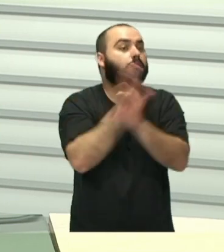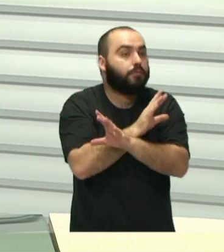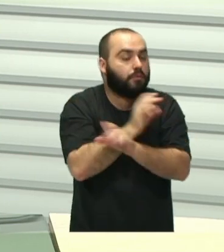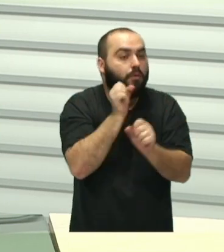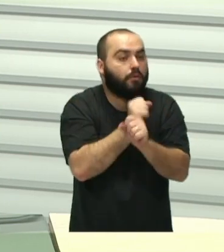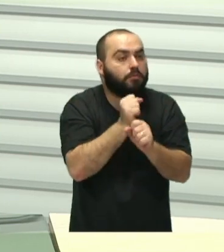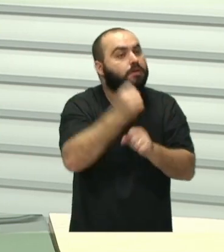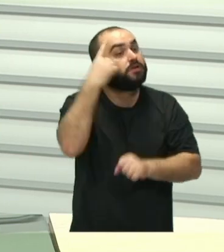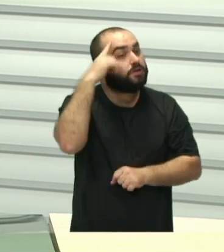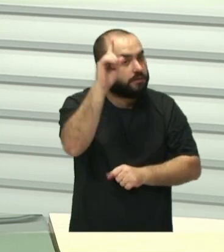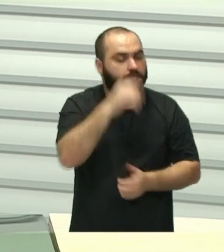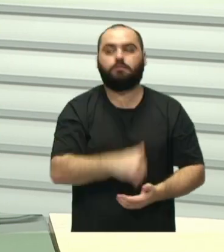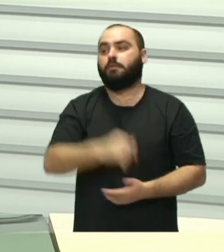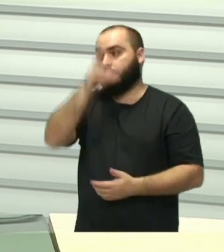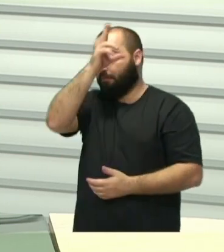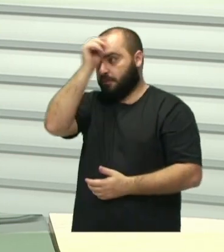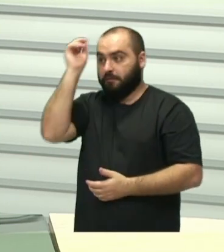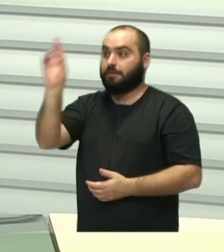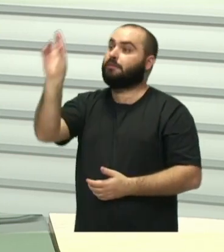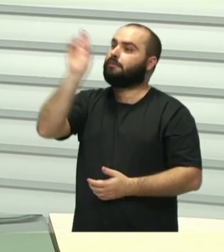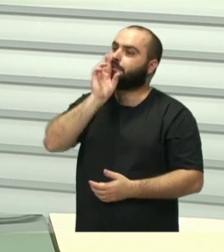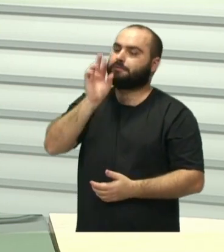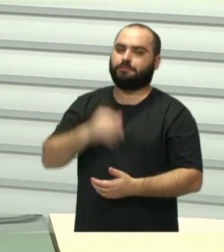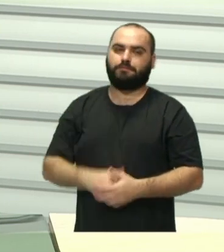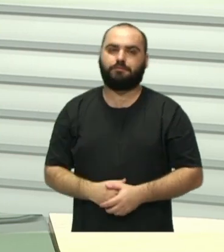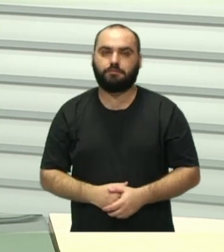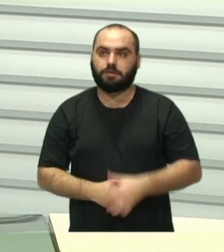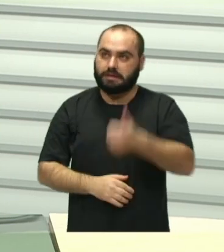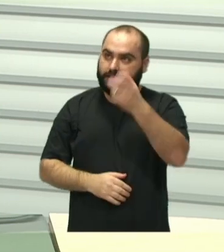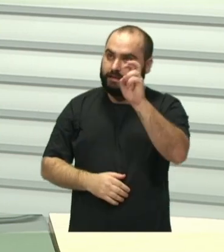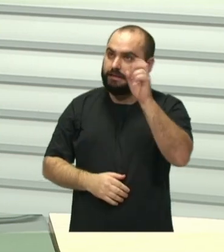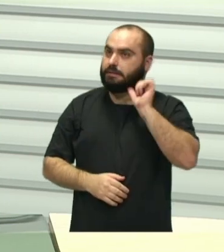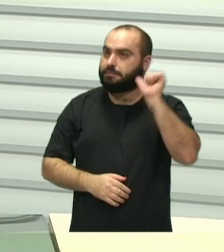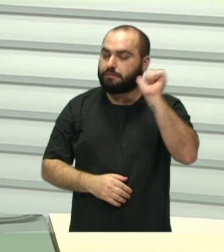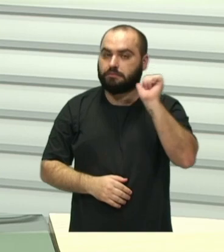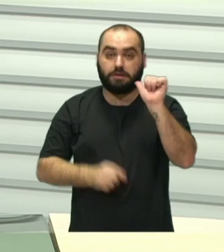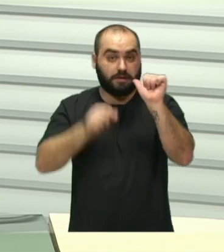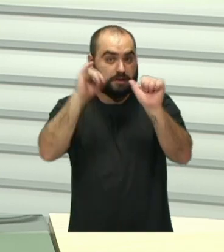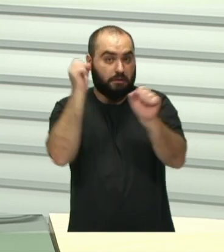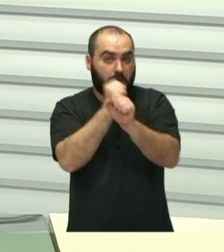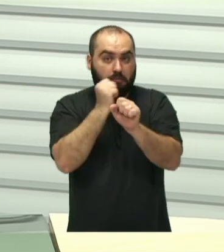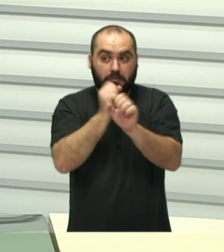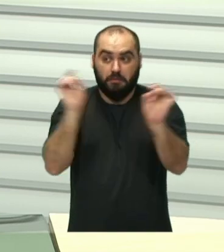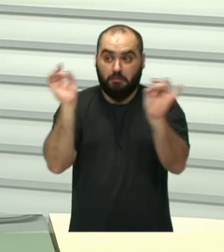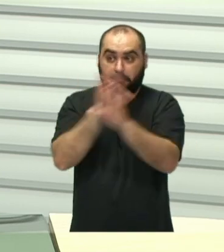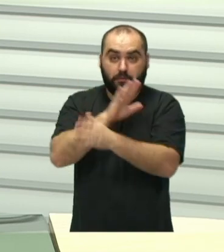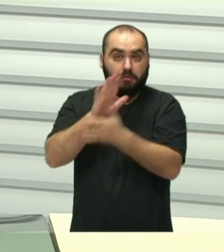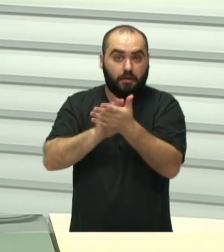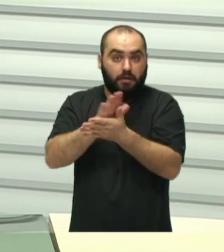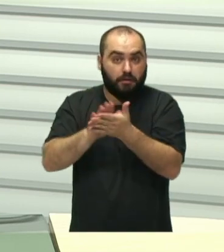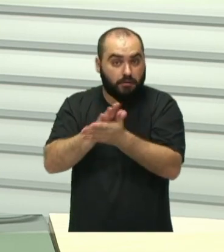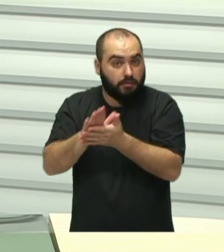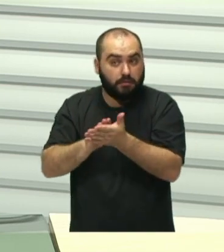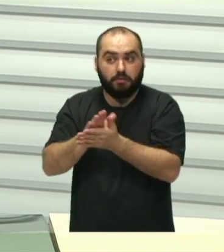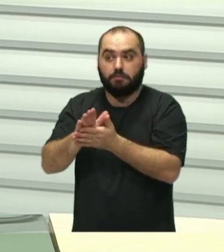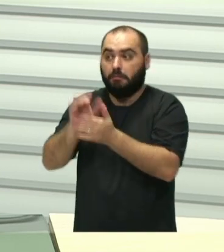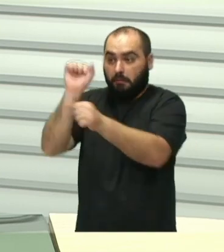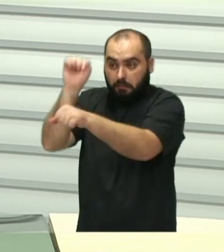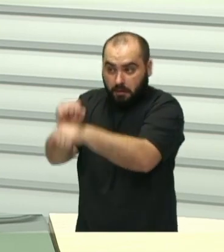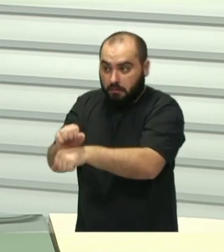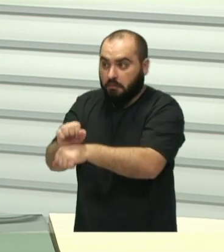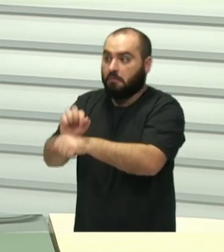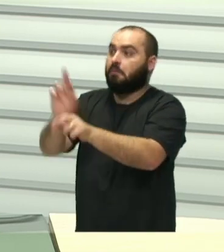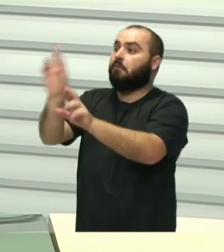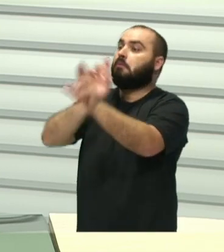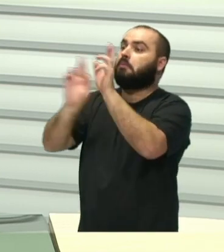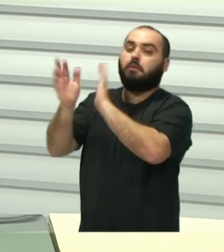dia quinze de Abril ou seja se essa obra não se concluírem e não ter uma explicação pode até gerar uma improbidade administrativa